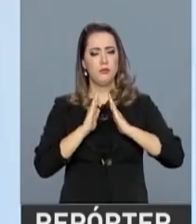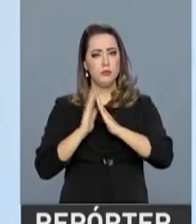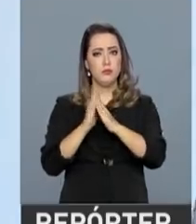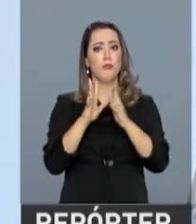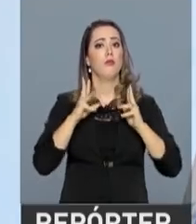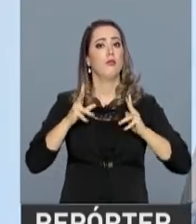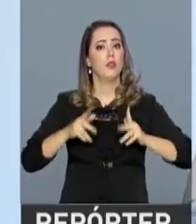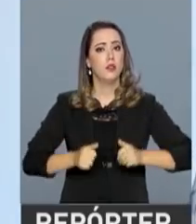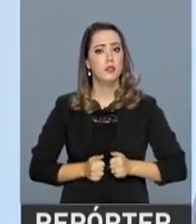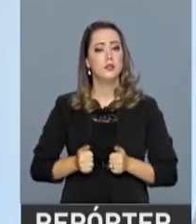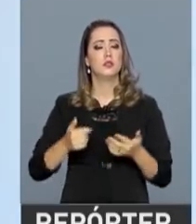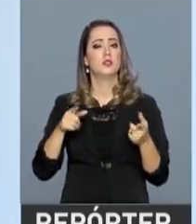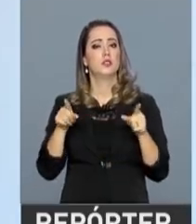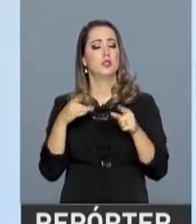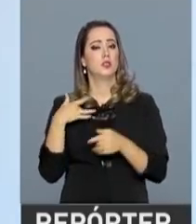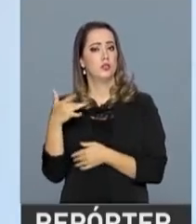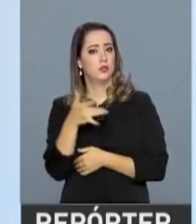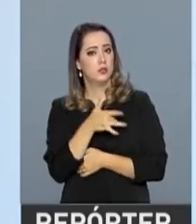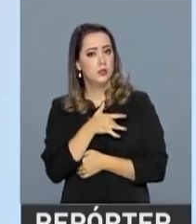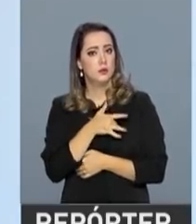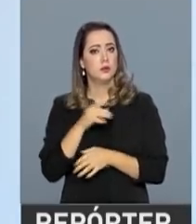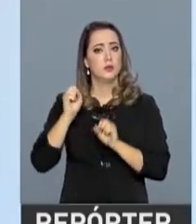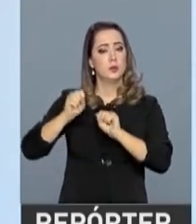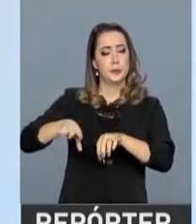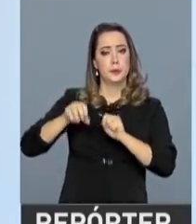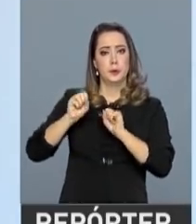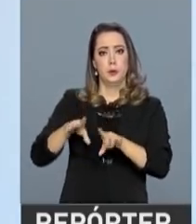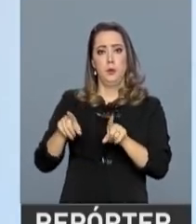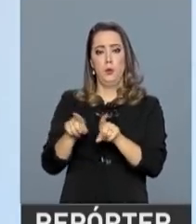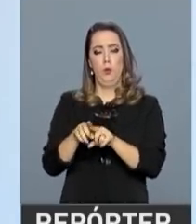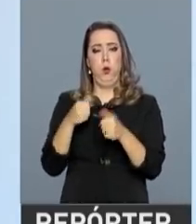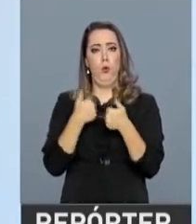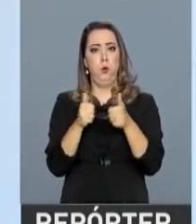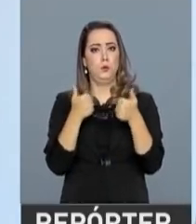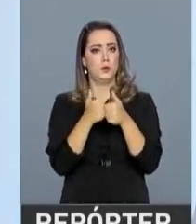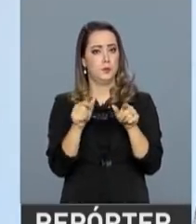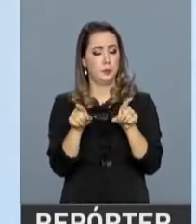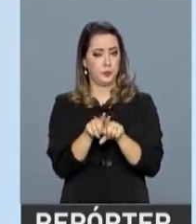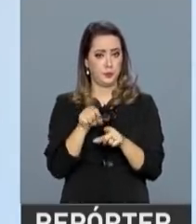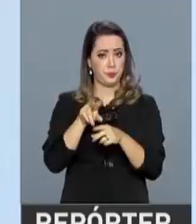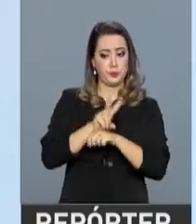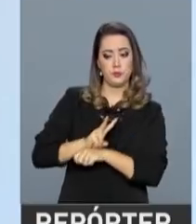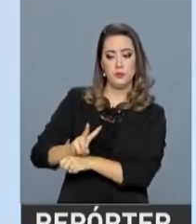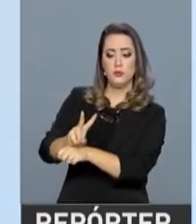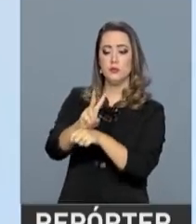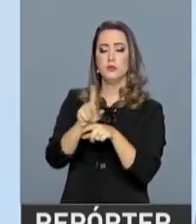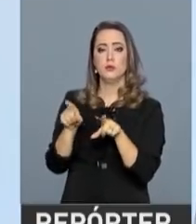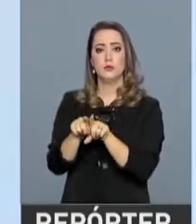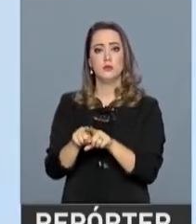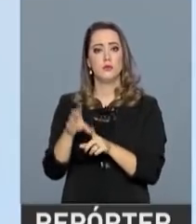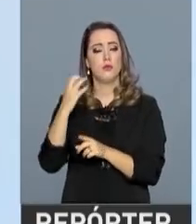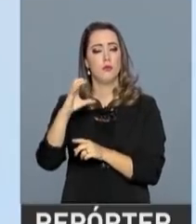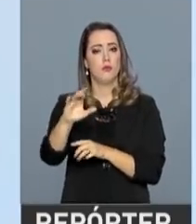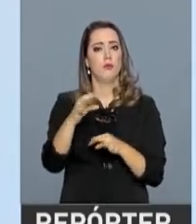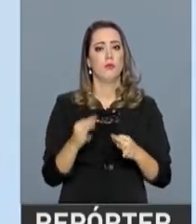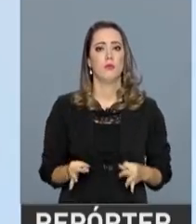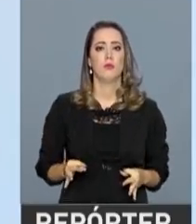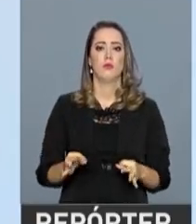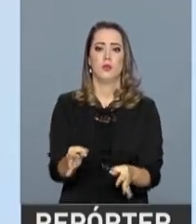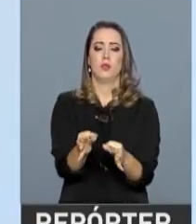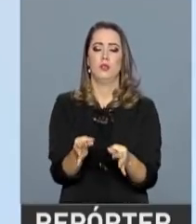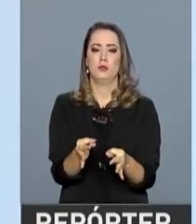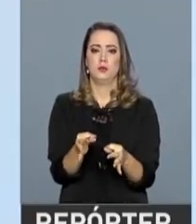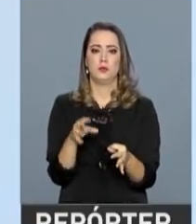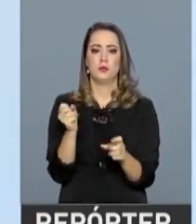saneamento de saúde de educação de transporte de defesa de ciência e tecnologia